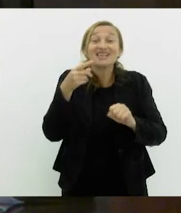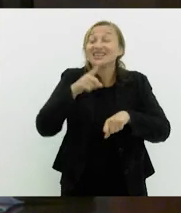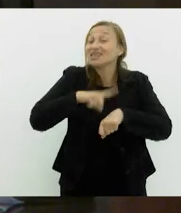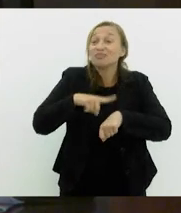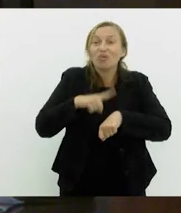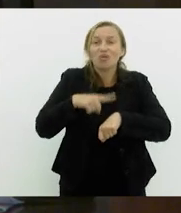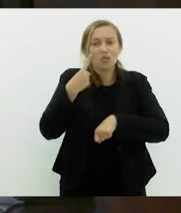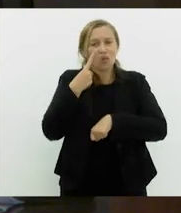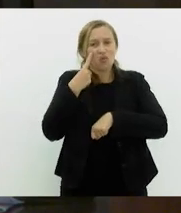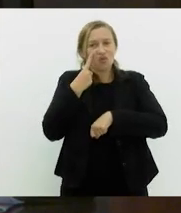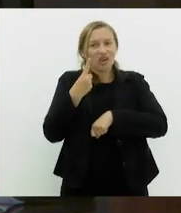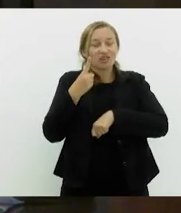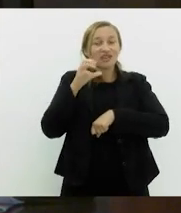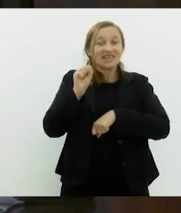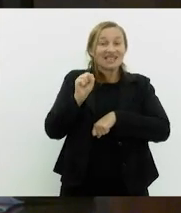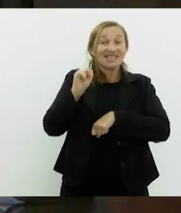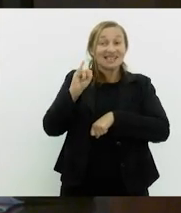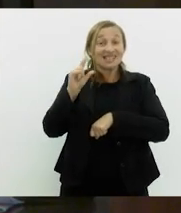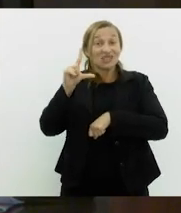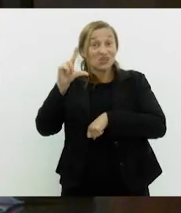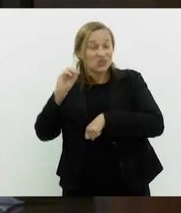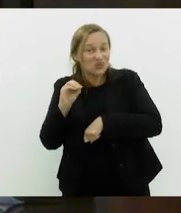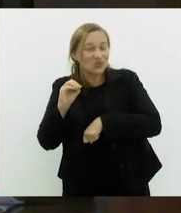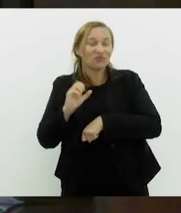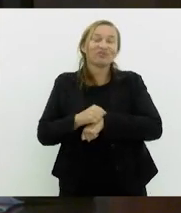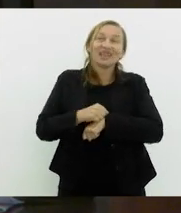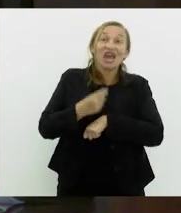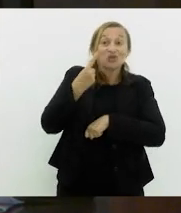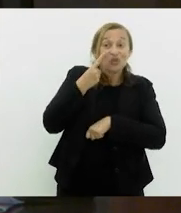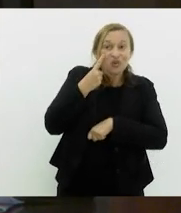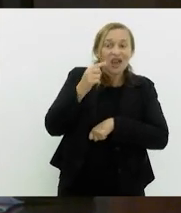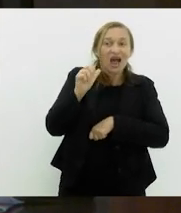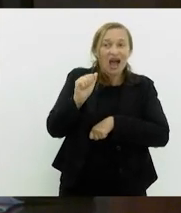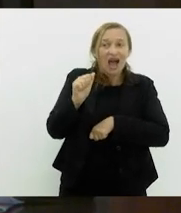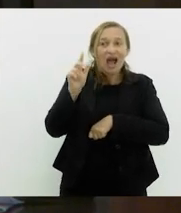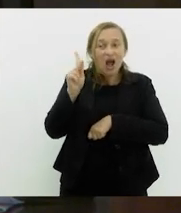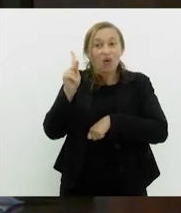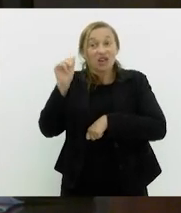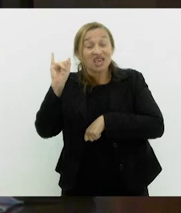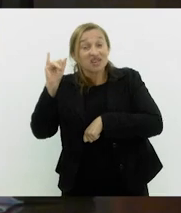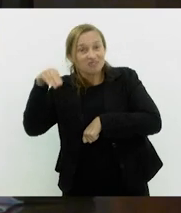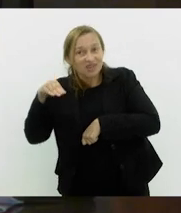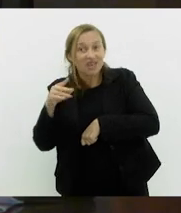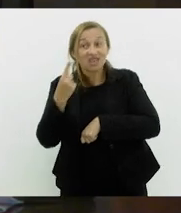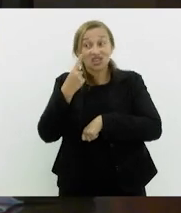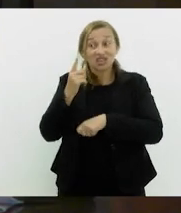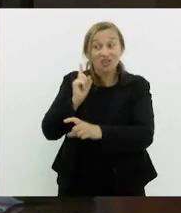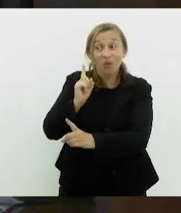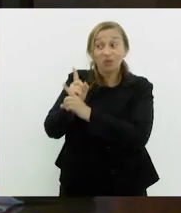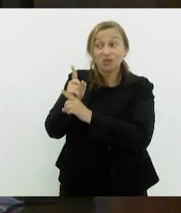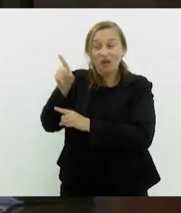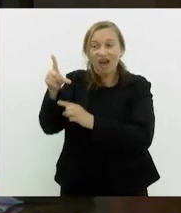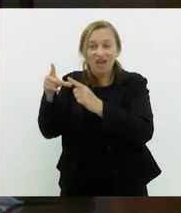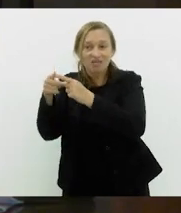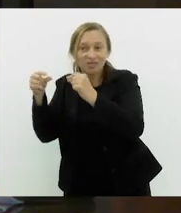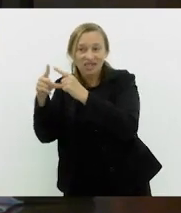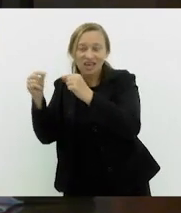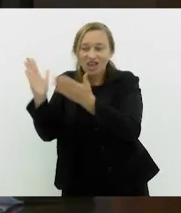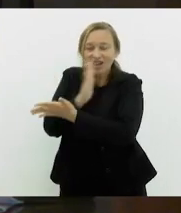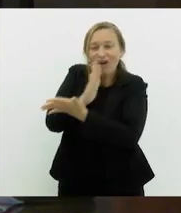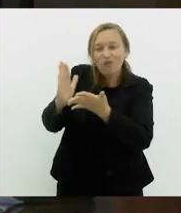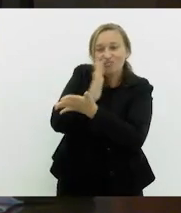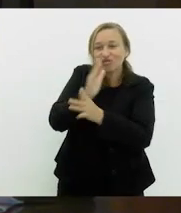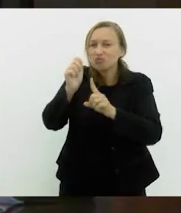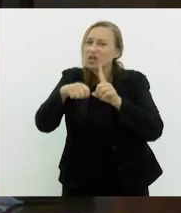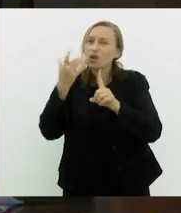estou vendo aqui o Silvio, eu estou vendo aqui o Alckmin, e a gente se encontrou em Brasília há alguns meses, ou talvez um